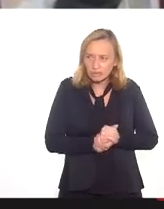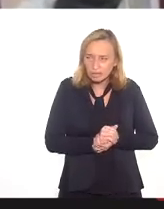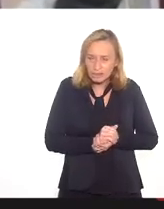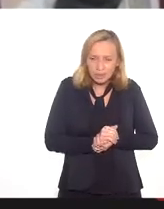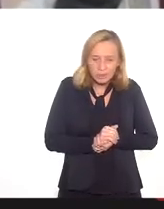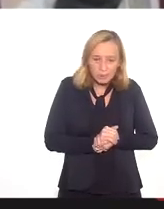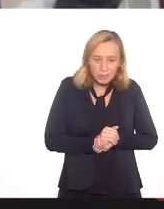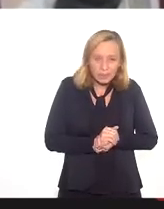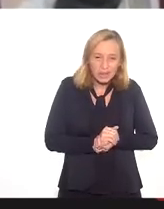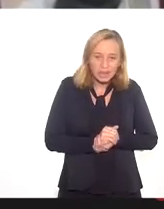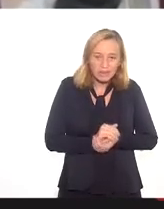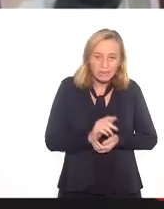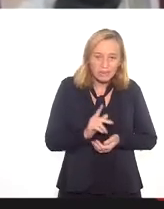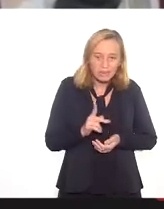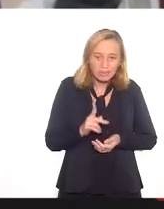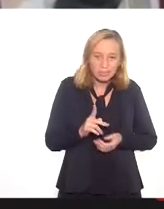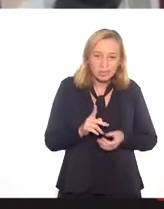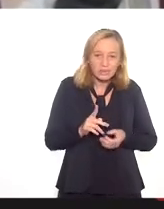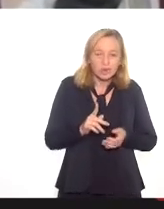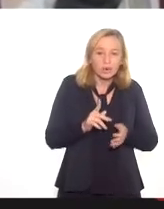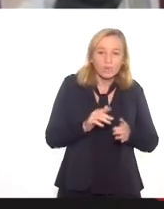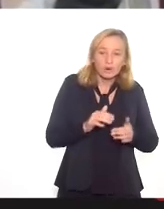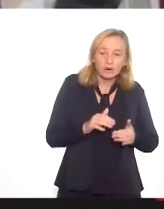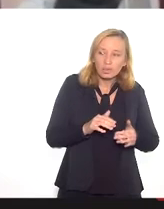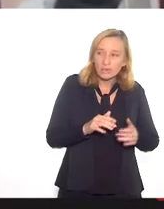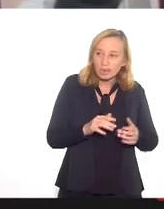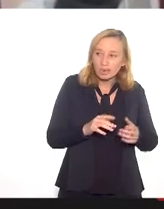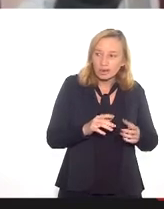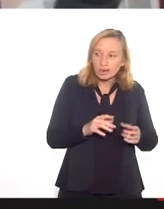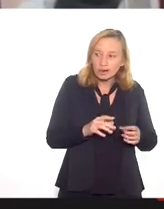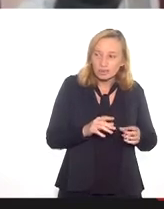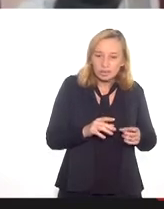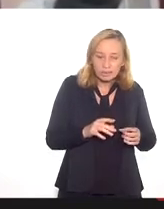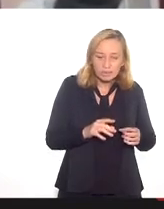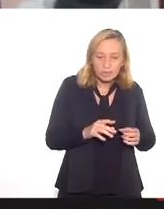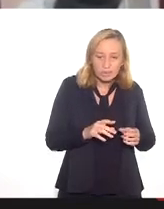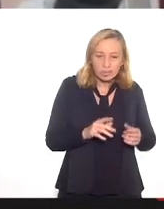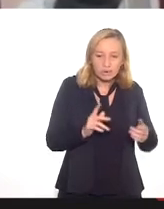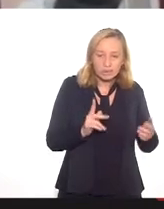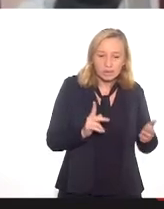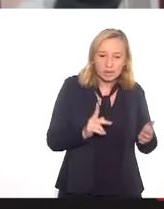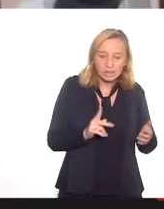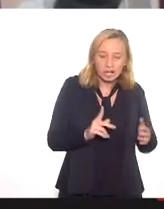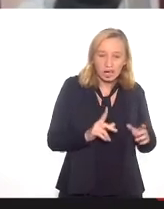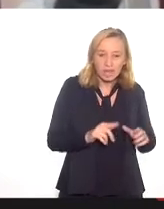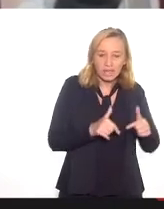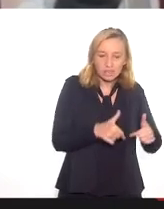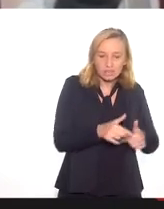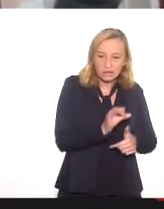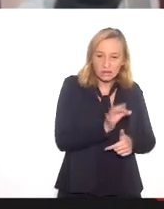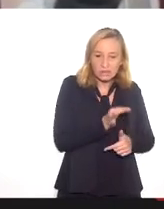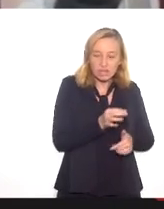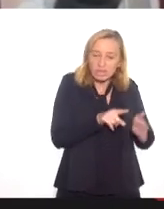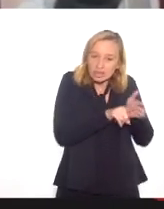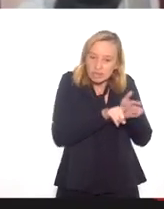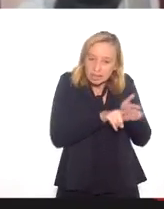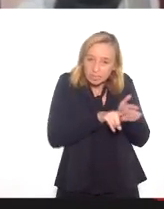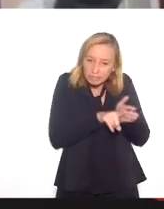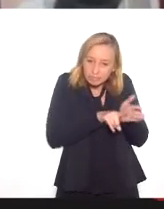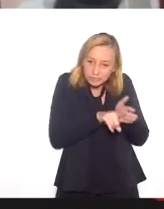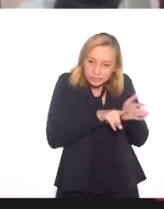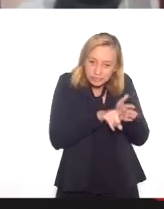aprovar um procedimento daqueles que se pode examinar. Houve